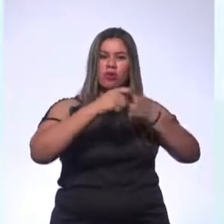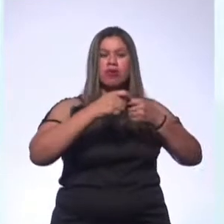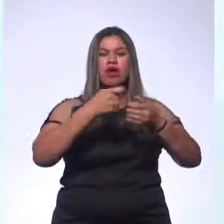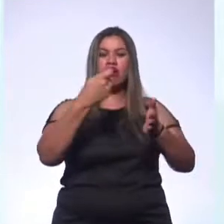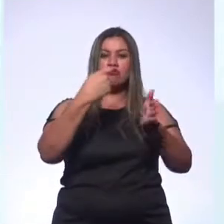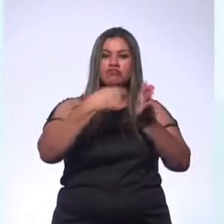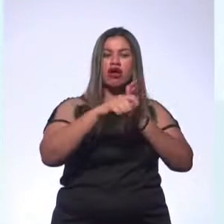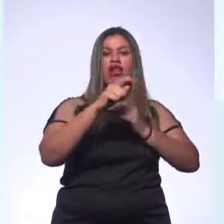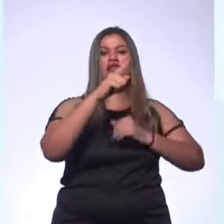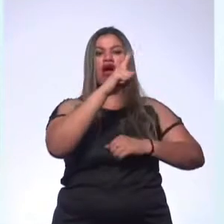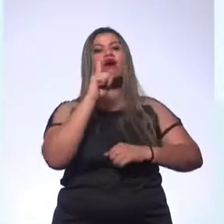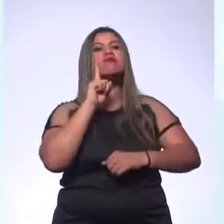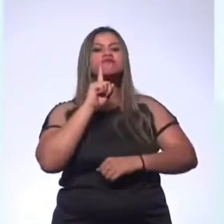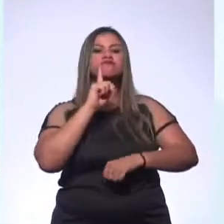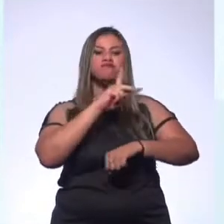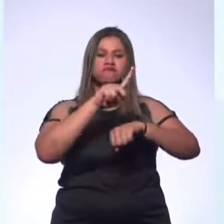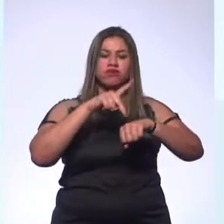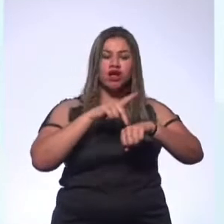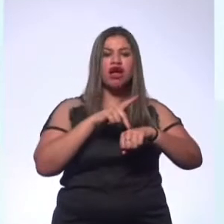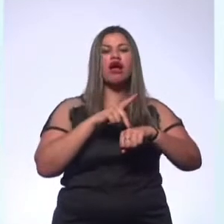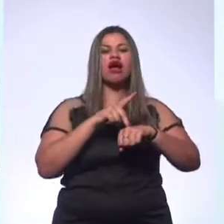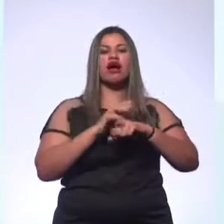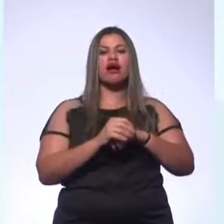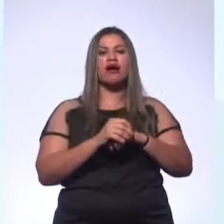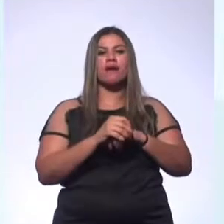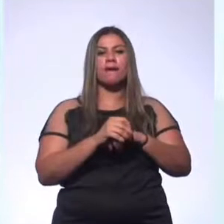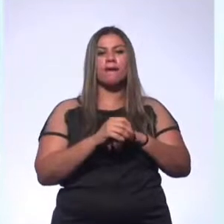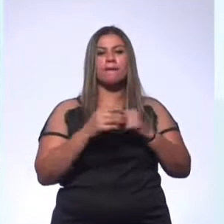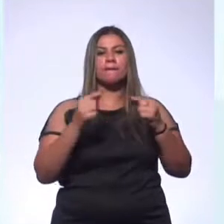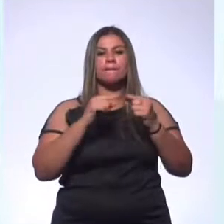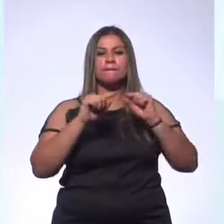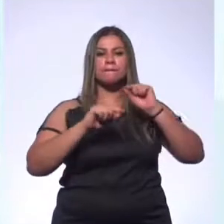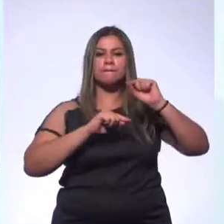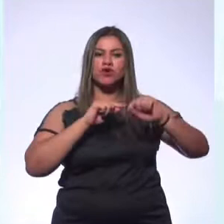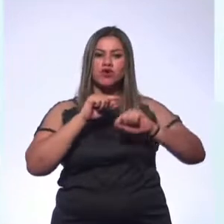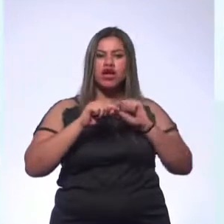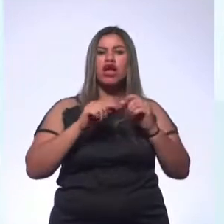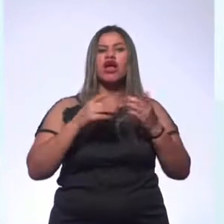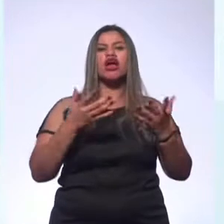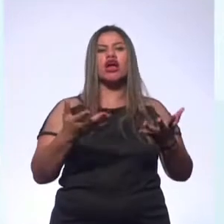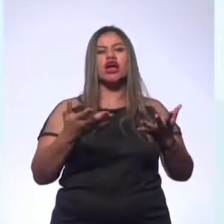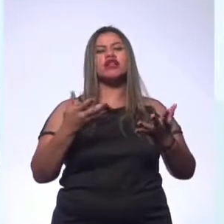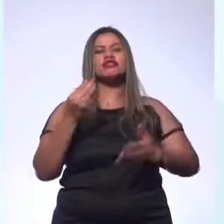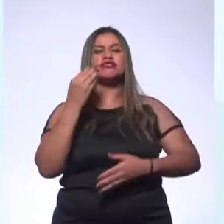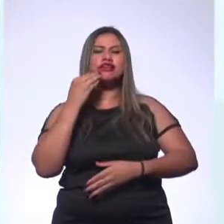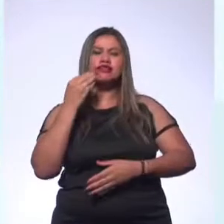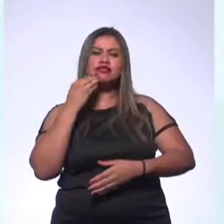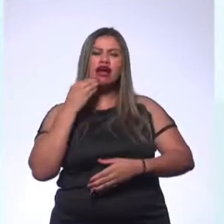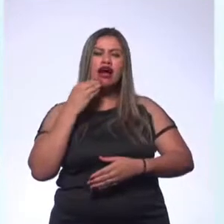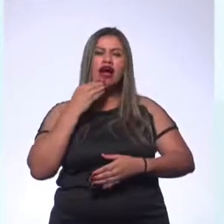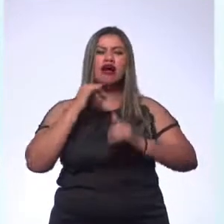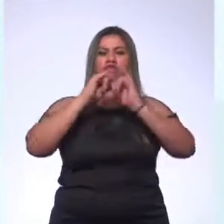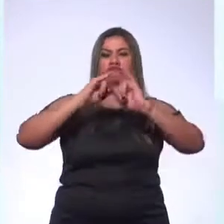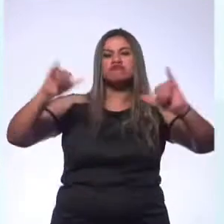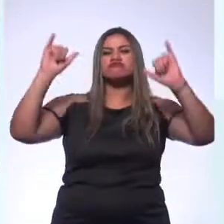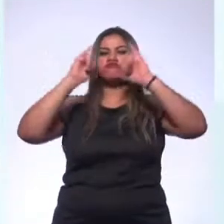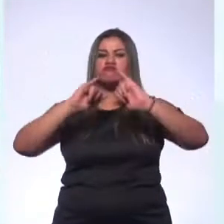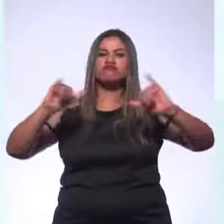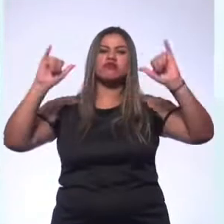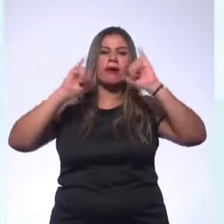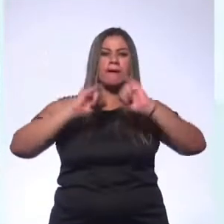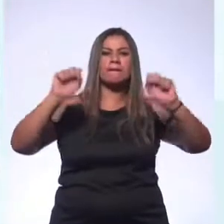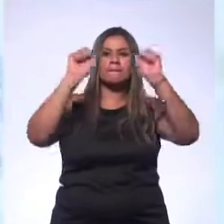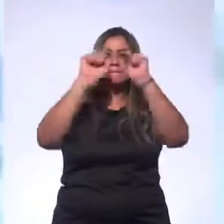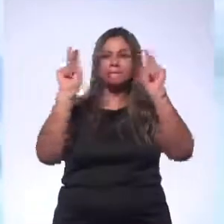aos Estados Unidos. E aí, claro, ele vai tentar aí proclamar a paz